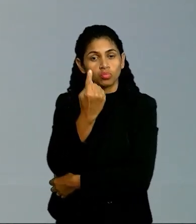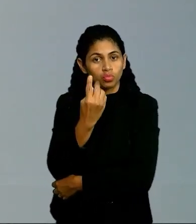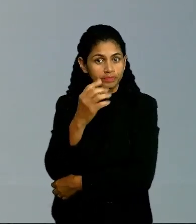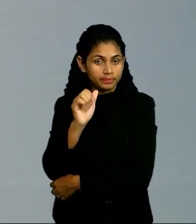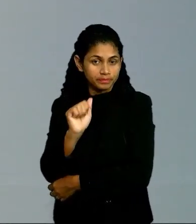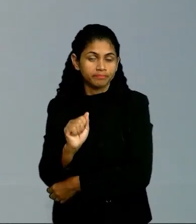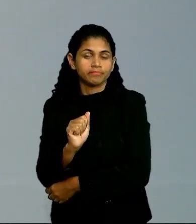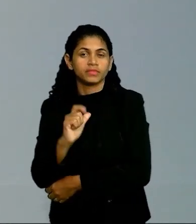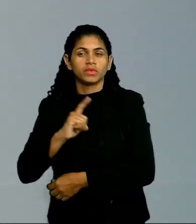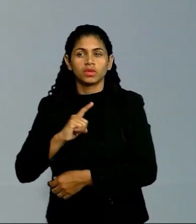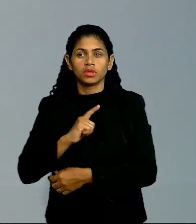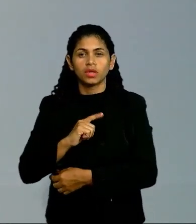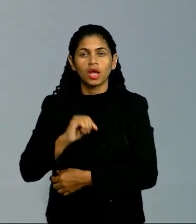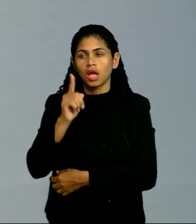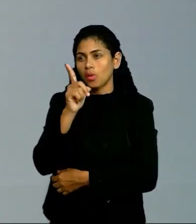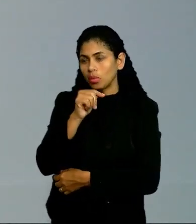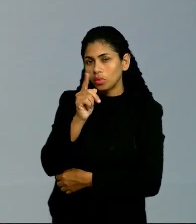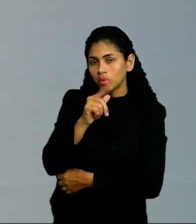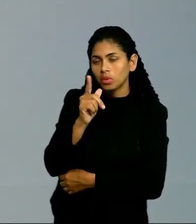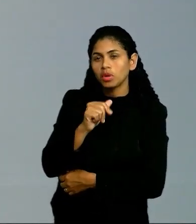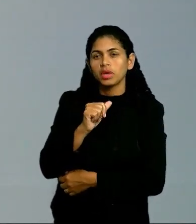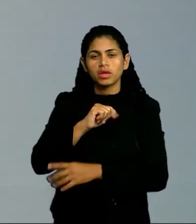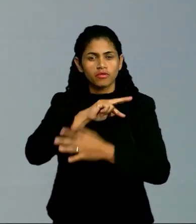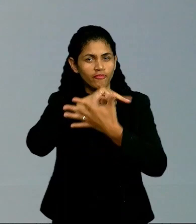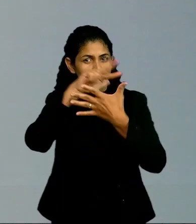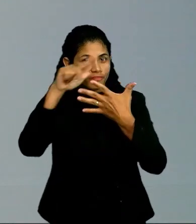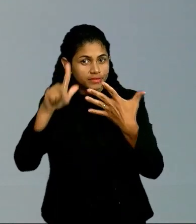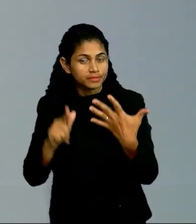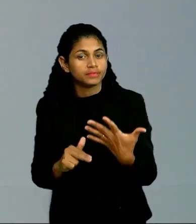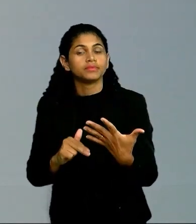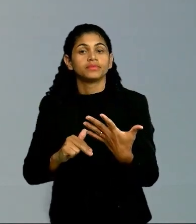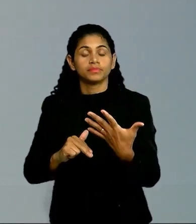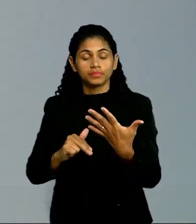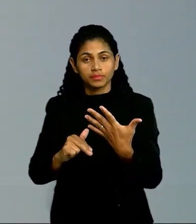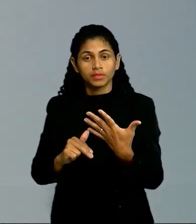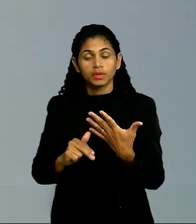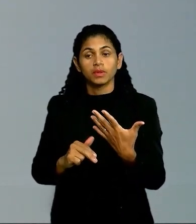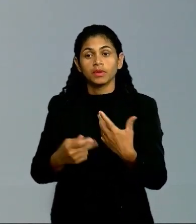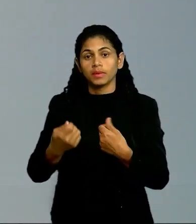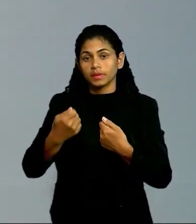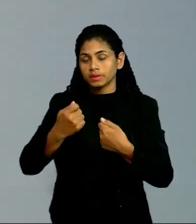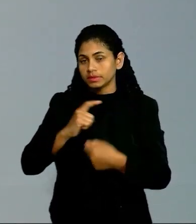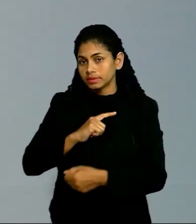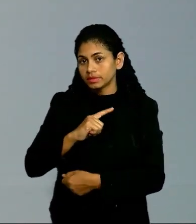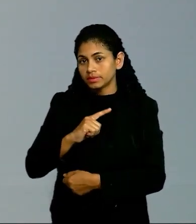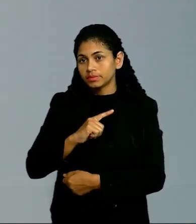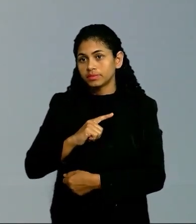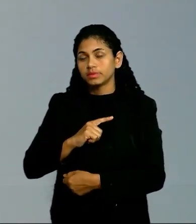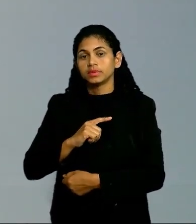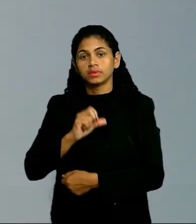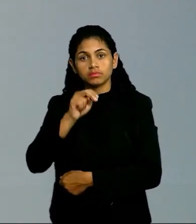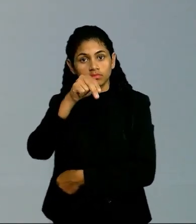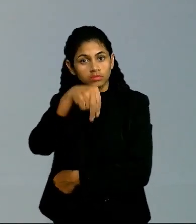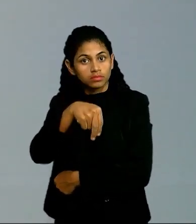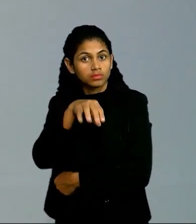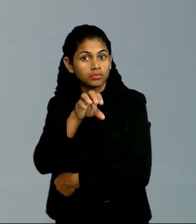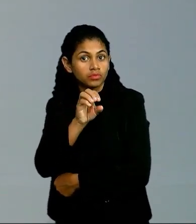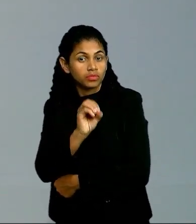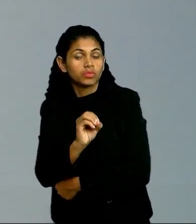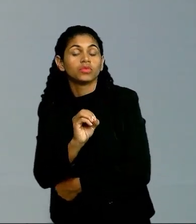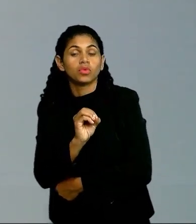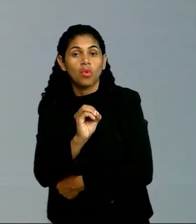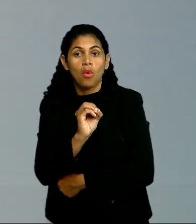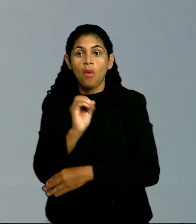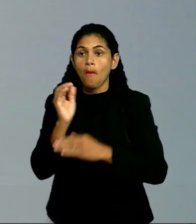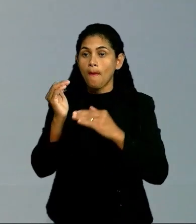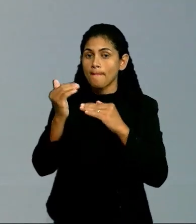lítio, sódio, potássio, rubídio, césio e frâncio, esses elementos eles vão ter NOx mais 1. Então, o número de oxidação